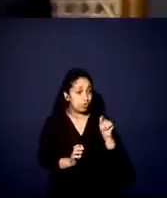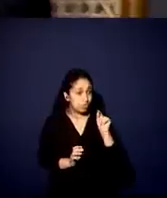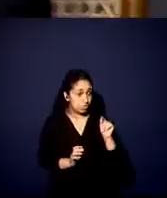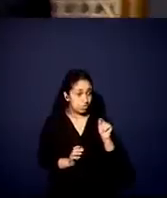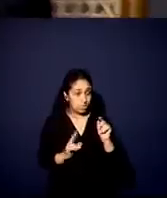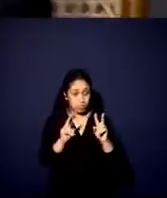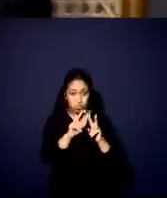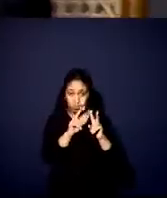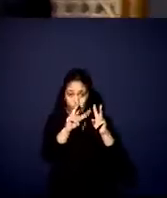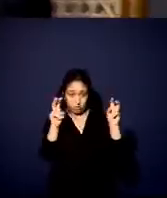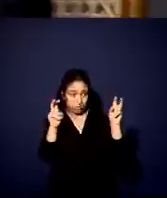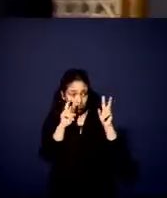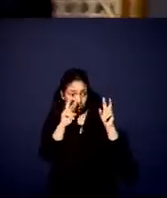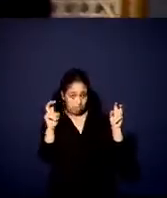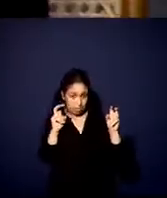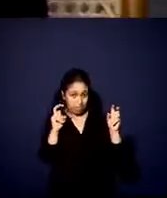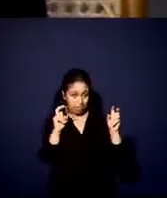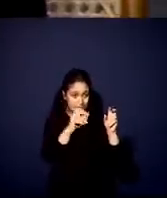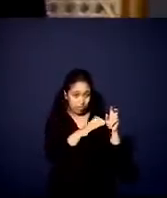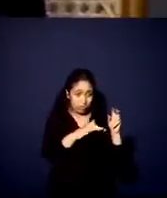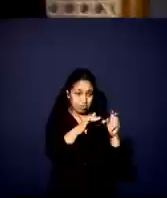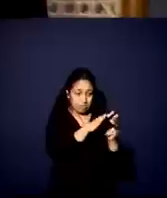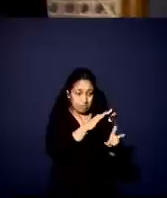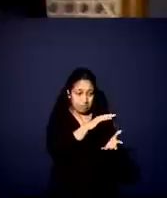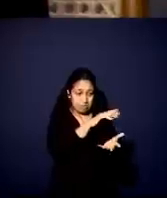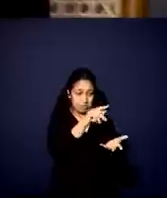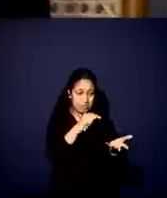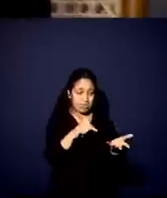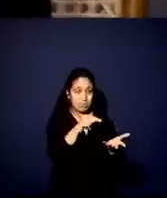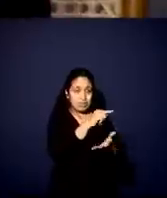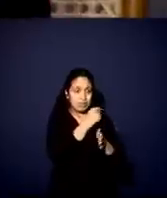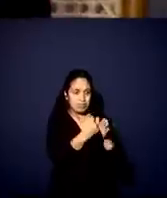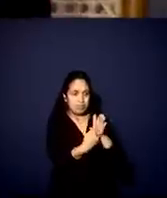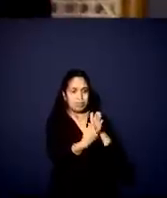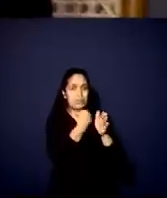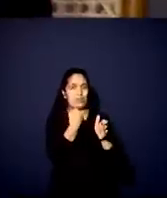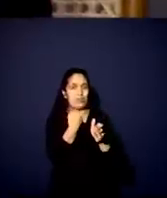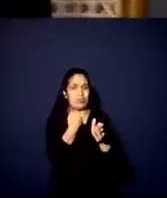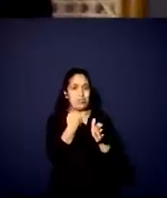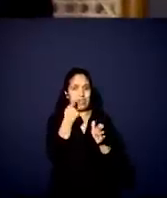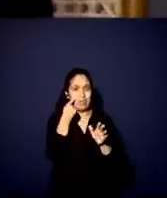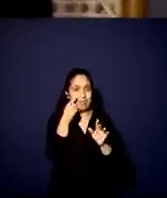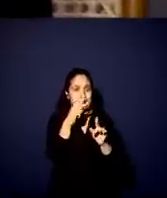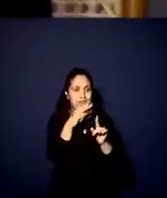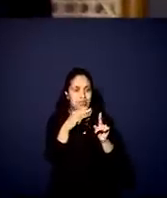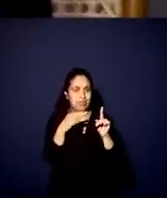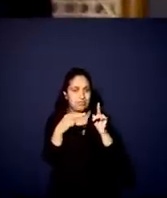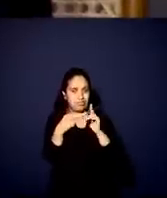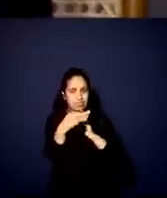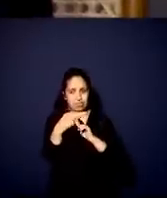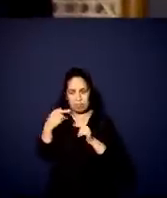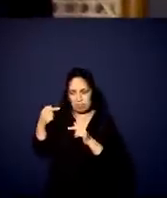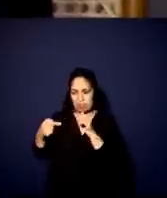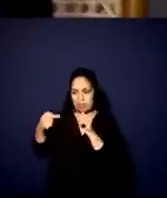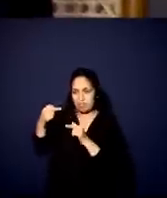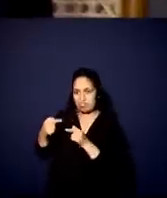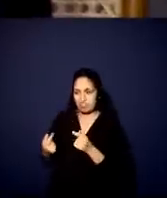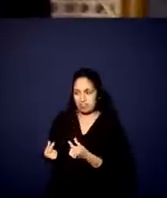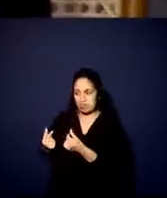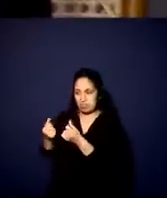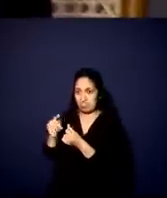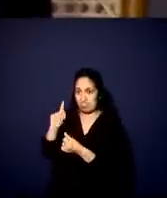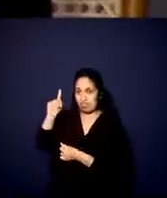o tema do cenário internacional você logo me pergunte sobre as perspectivas para política monetária nos Estados Unidos